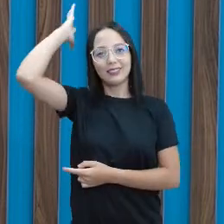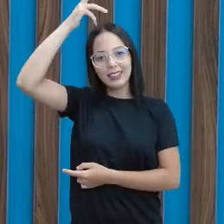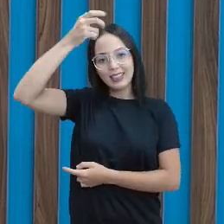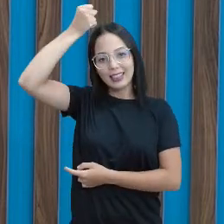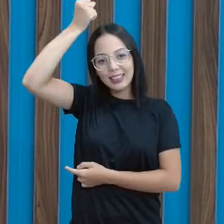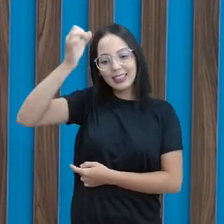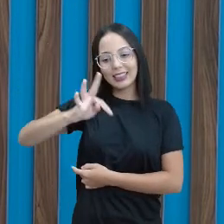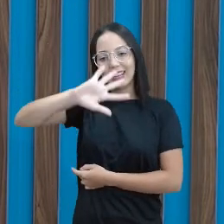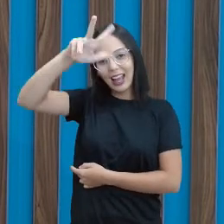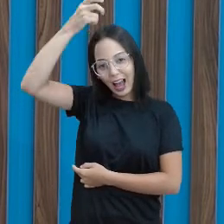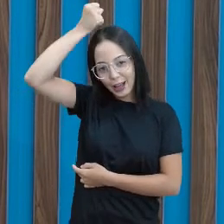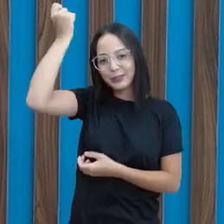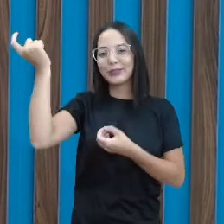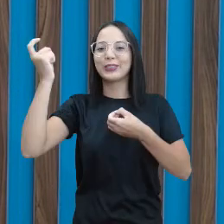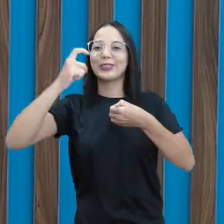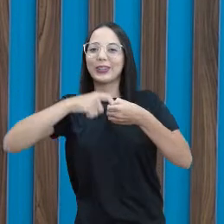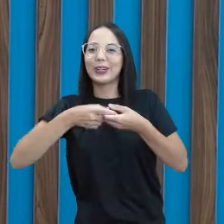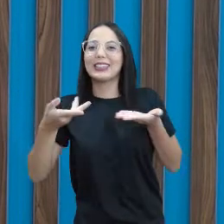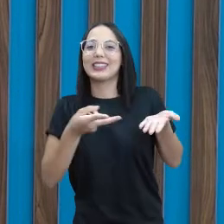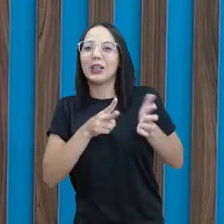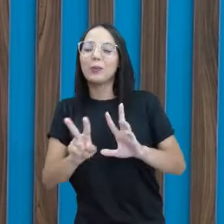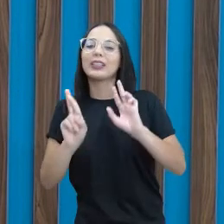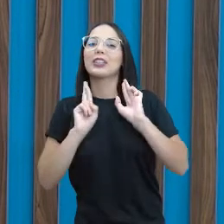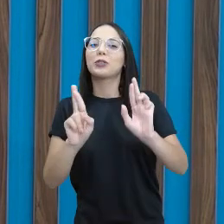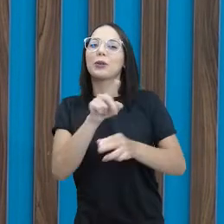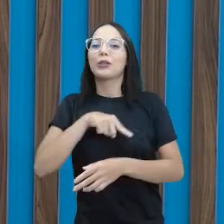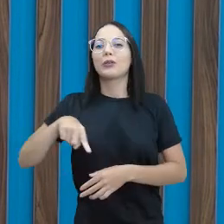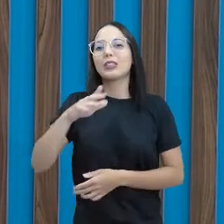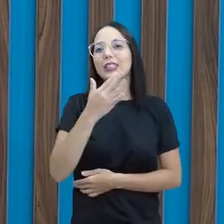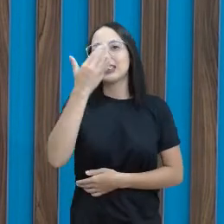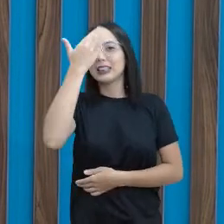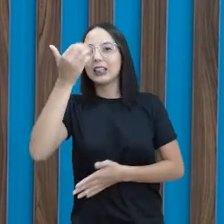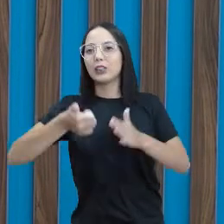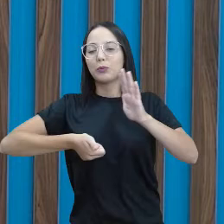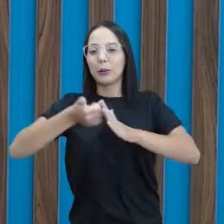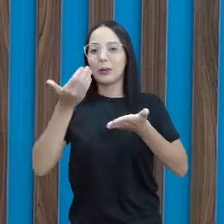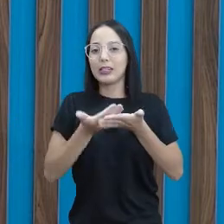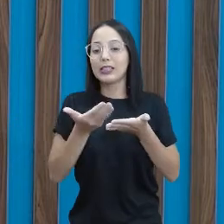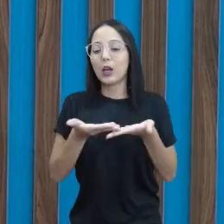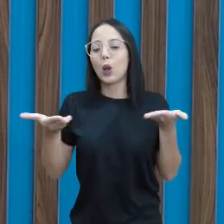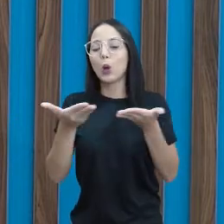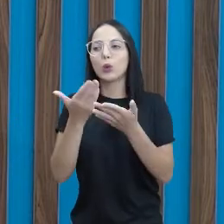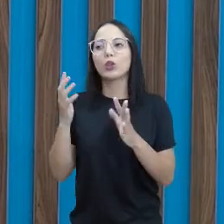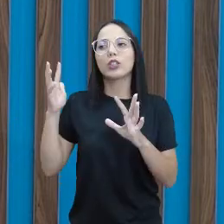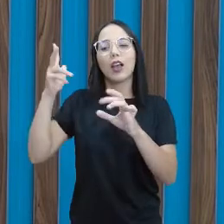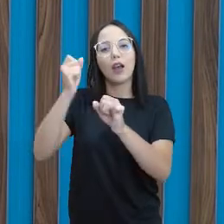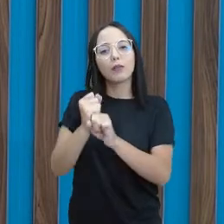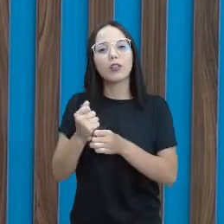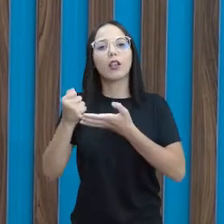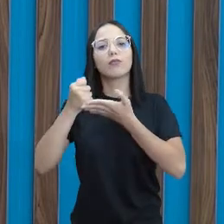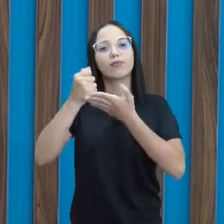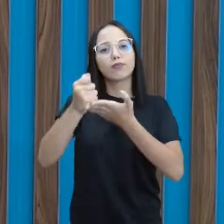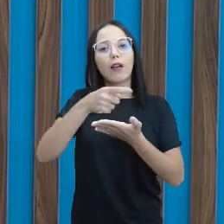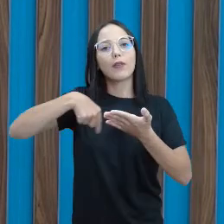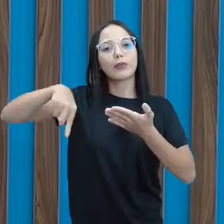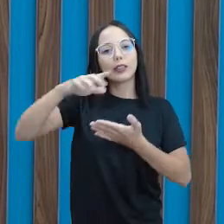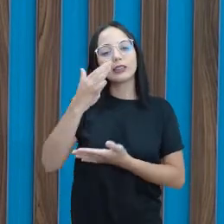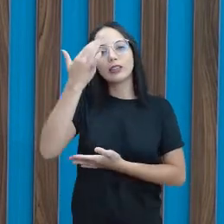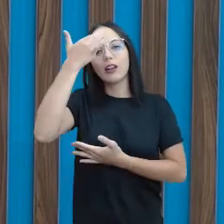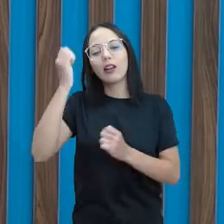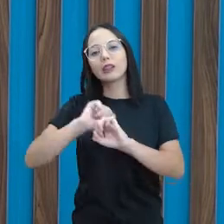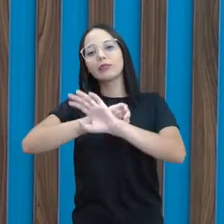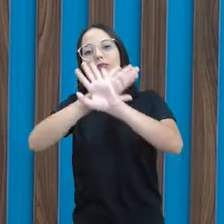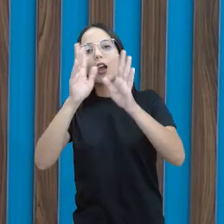junto essa semana, espero que vocês tenham entendido as primeiras aulas. Hoje ele vai fazer uma retomada para ajudar vocês a ter um